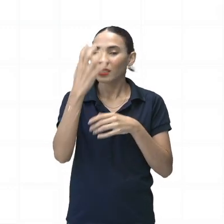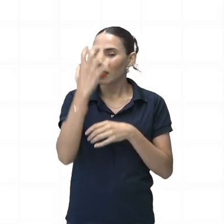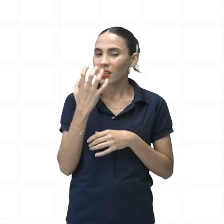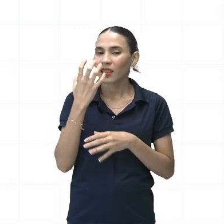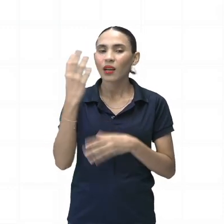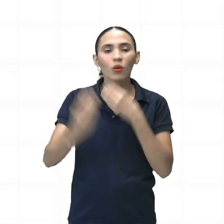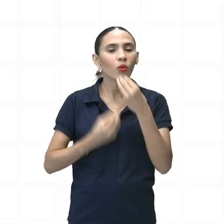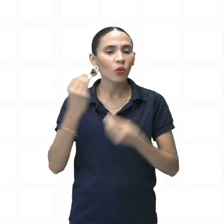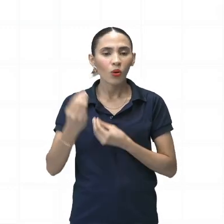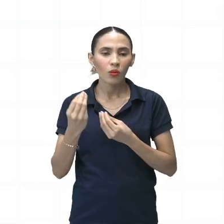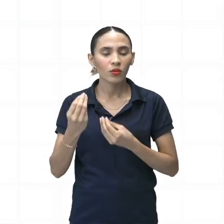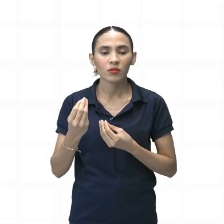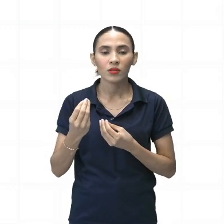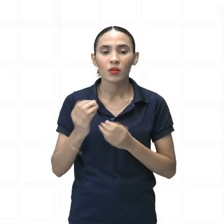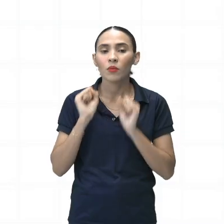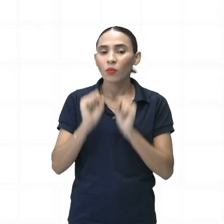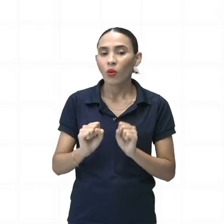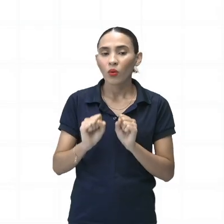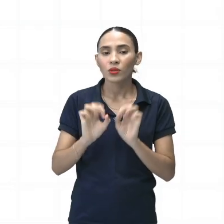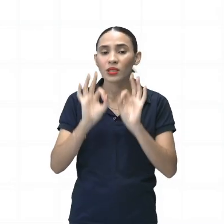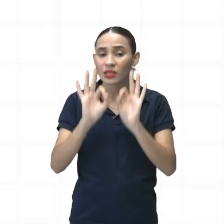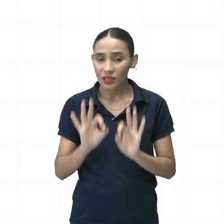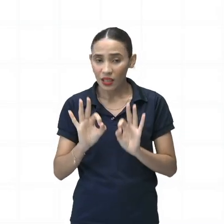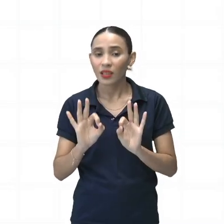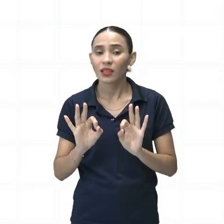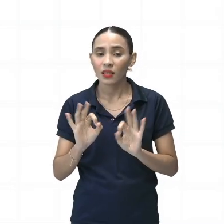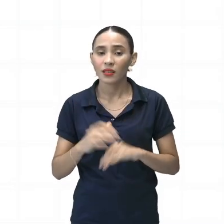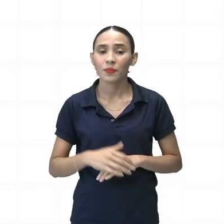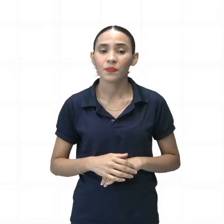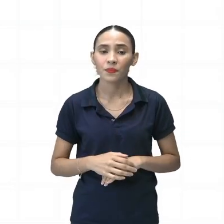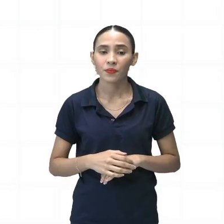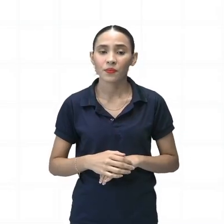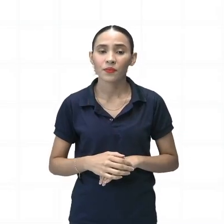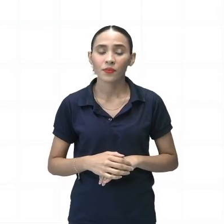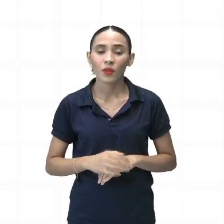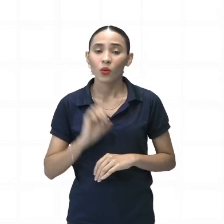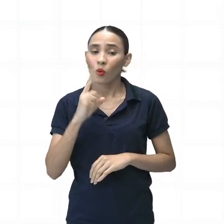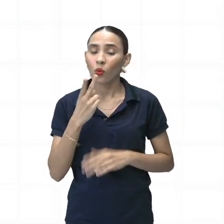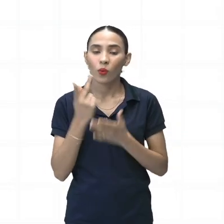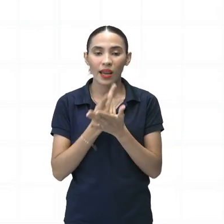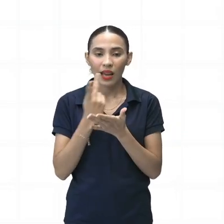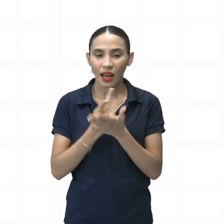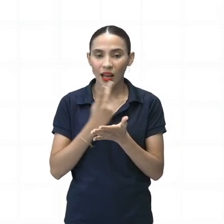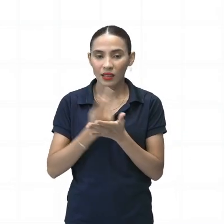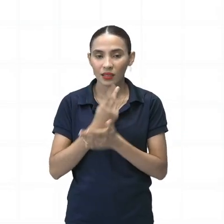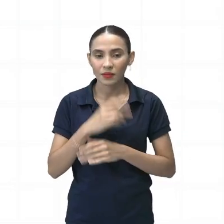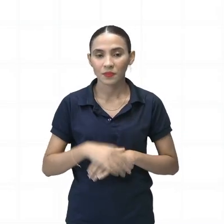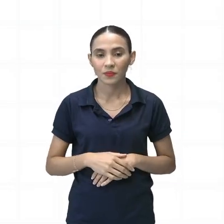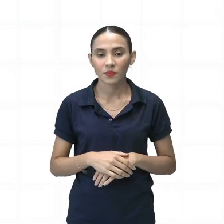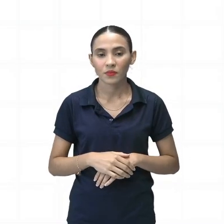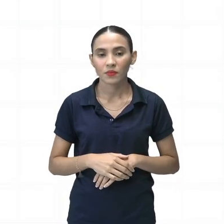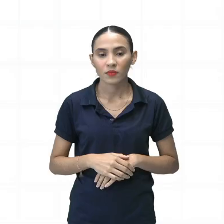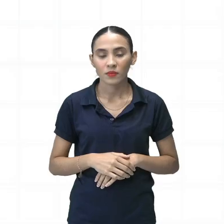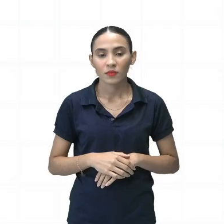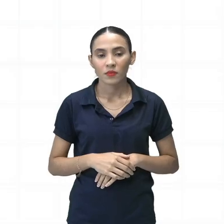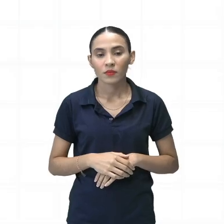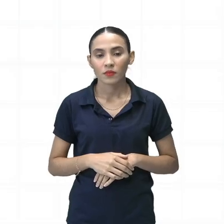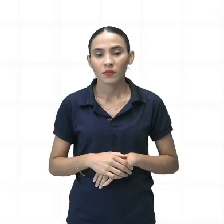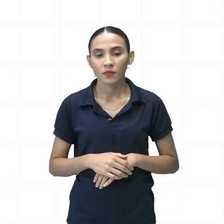Tendo como um valor único a dimensão do quê? Da dignidade humana.